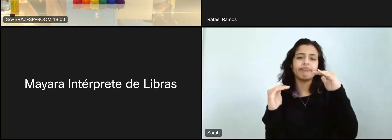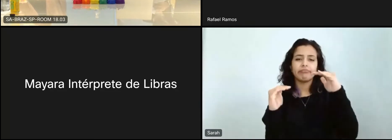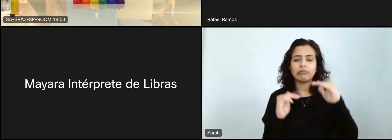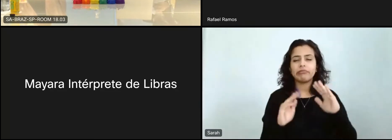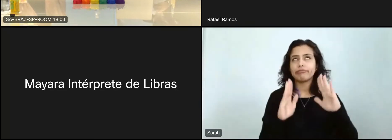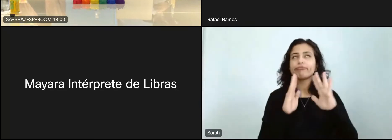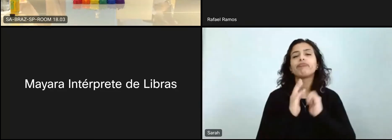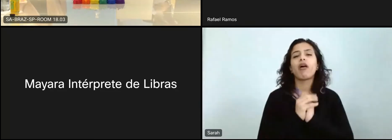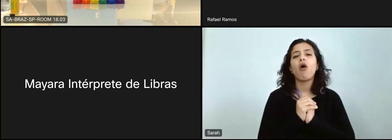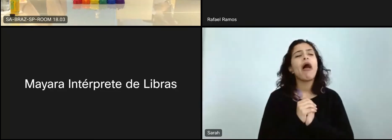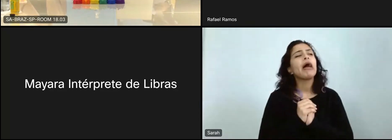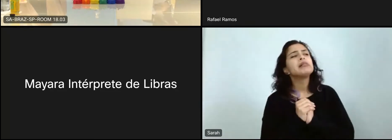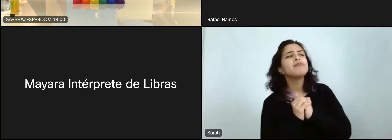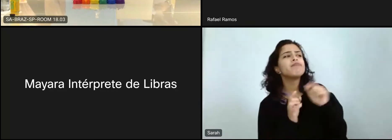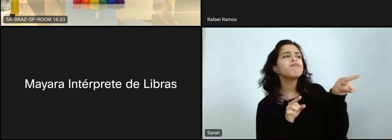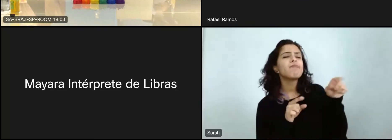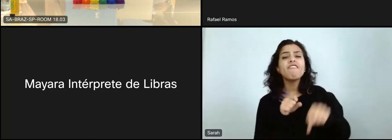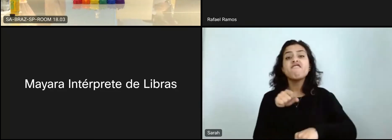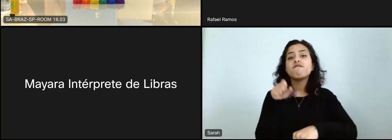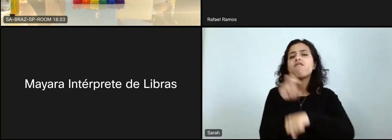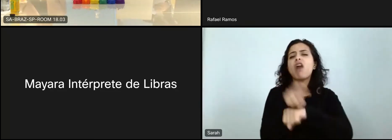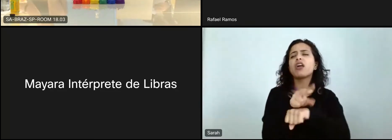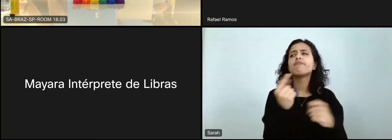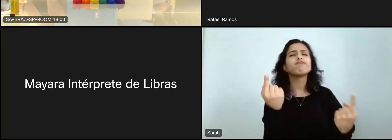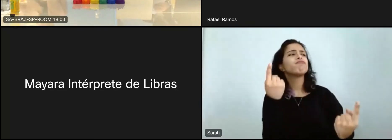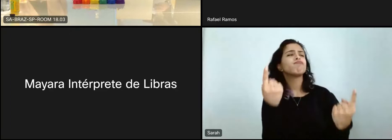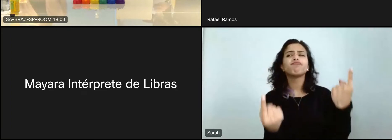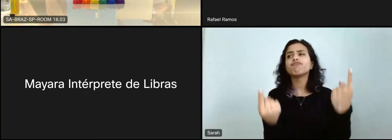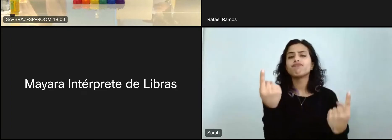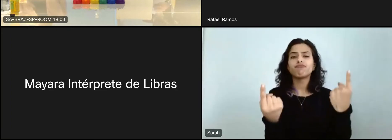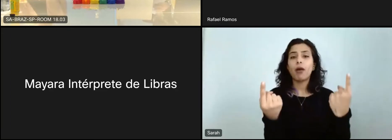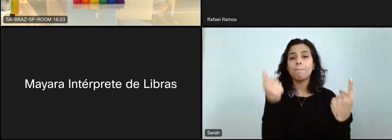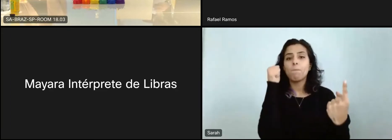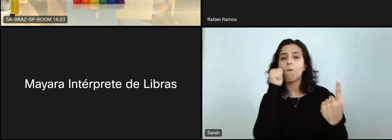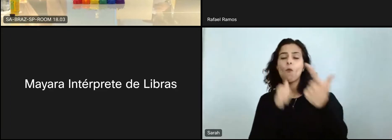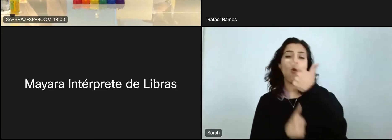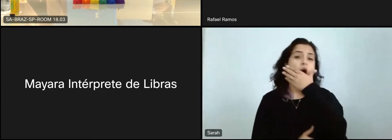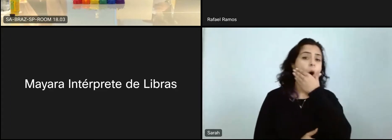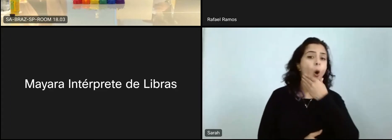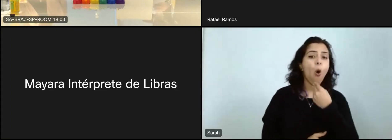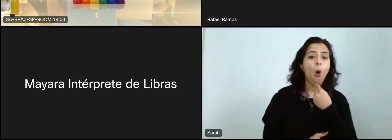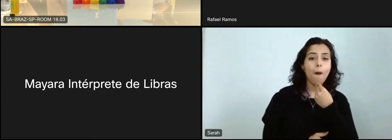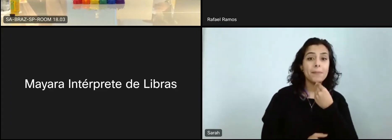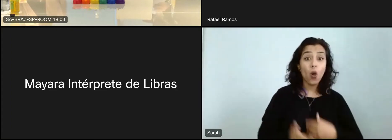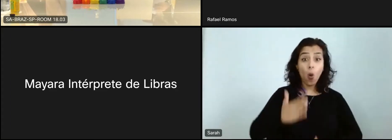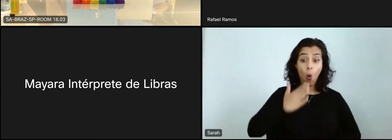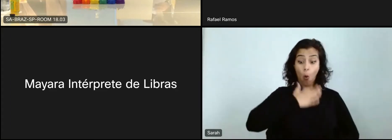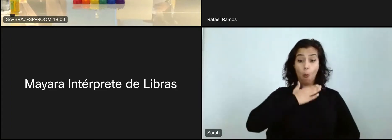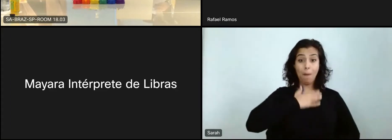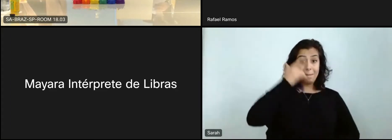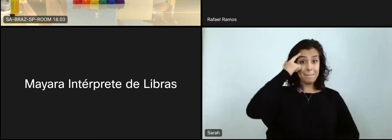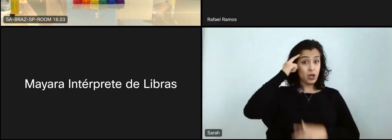decidir para quem eu vou dar a vaga, quem eu vou contratar, quem é mais competente, meu cérebro aciona esse